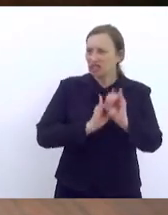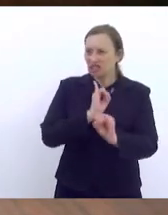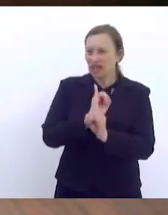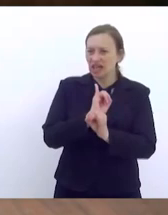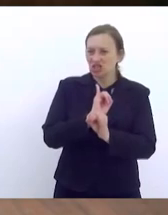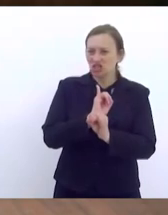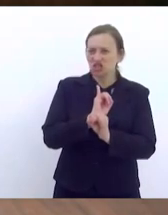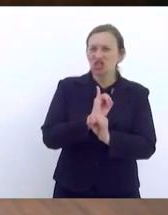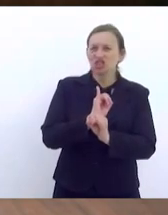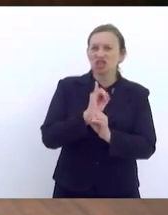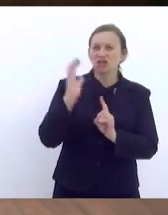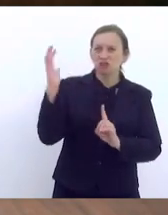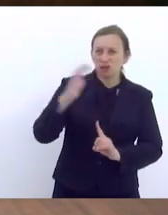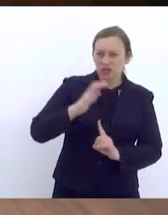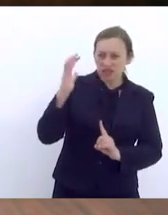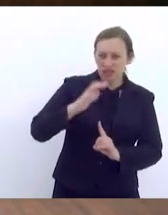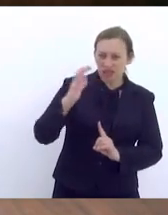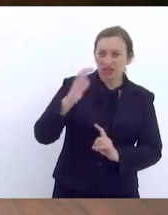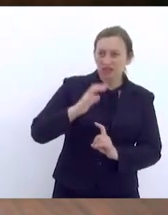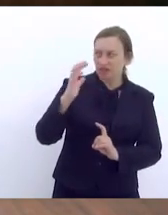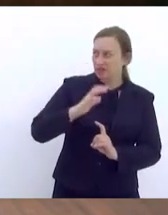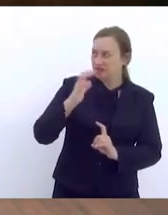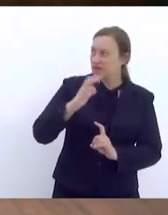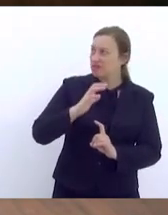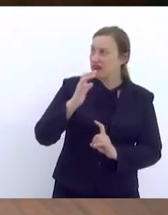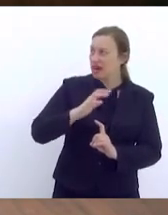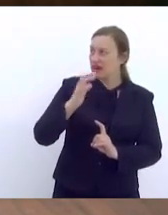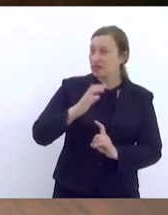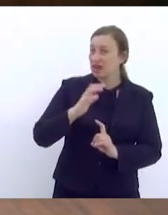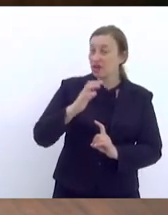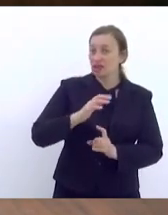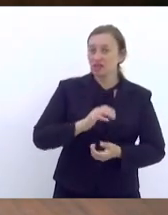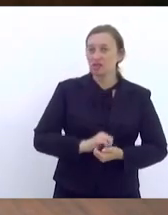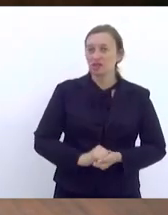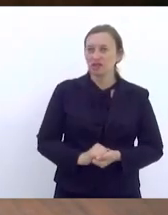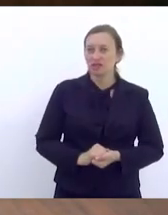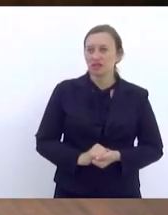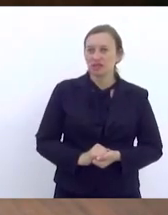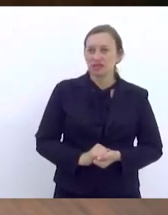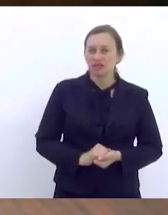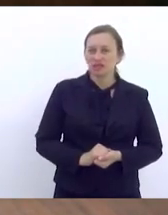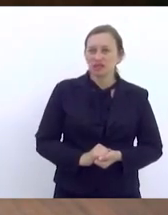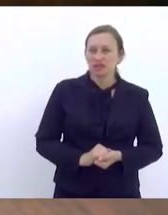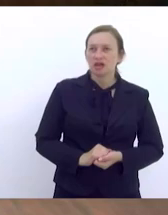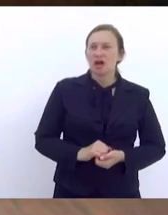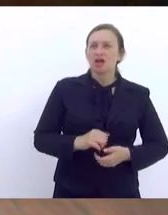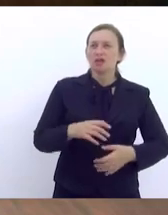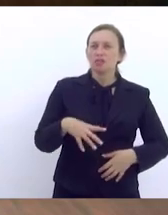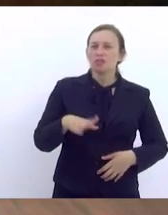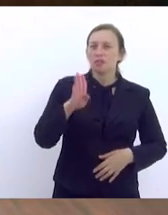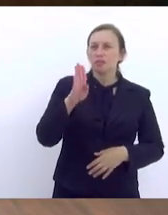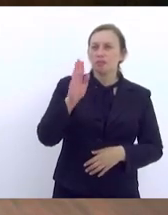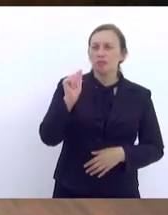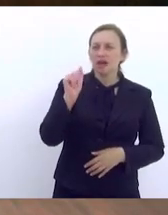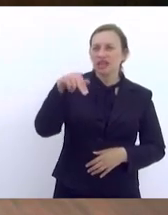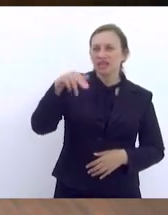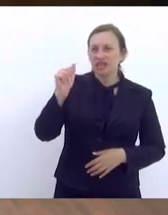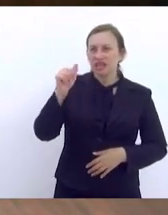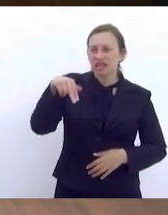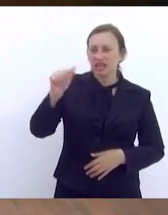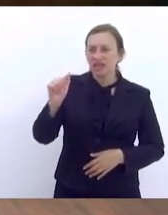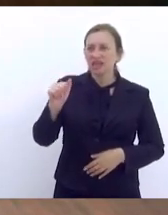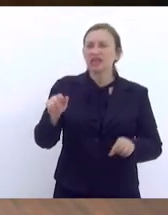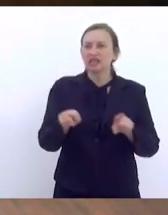para crianças pretas banana e macaco e mandava eles